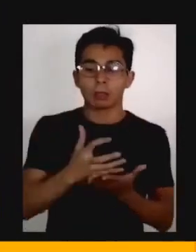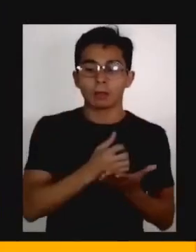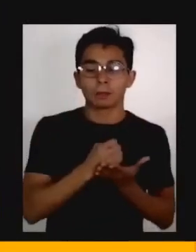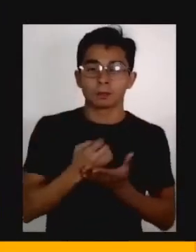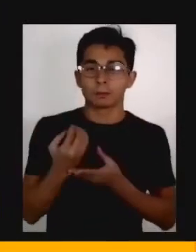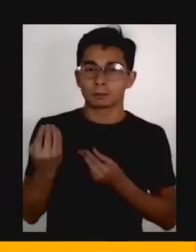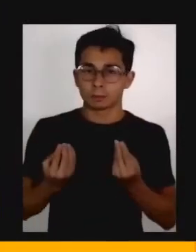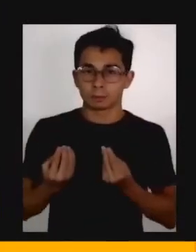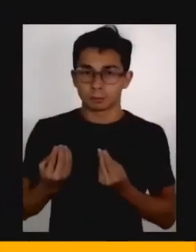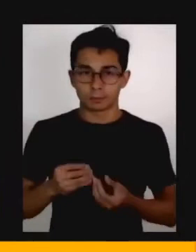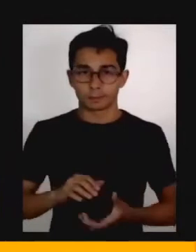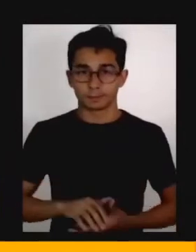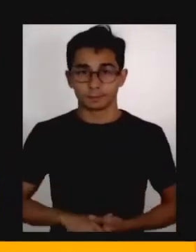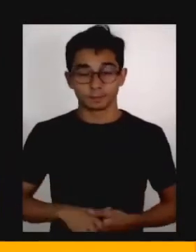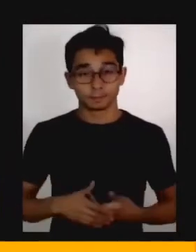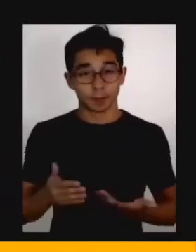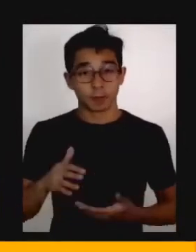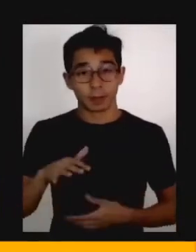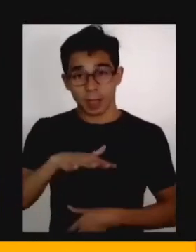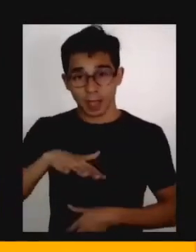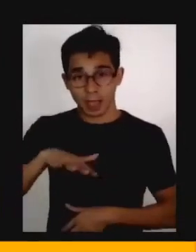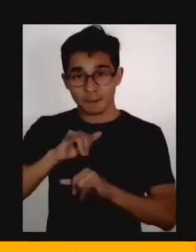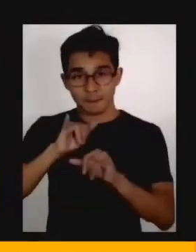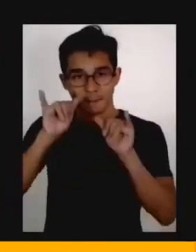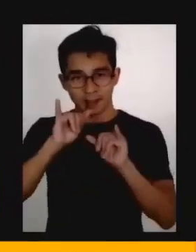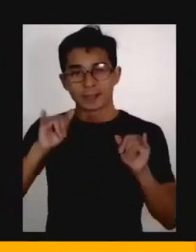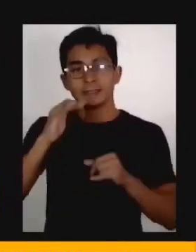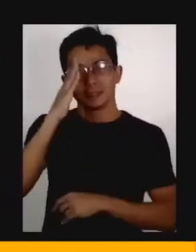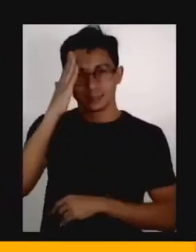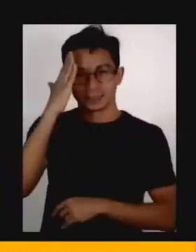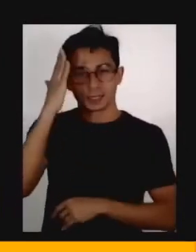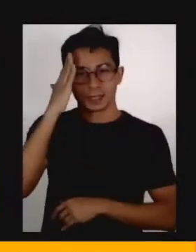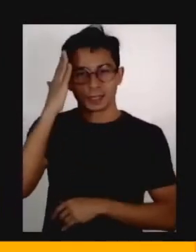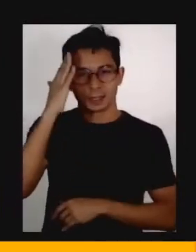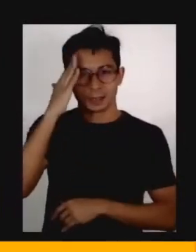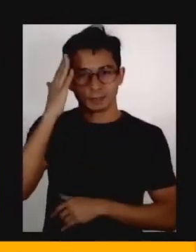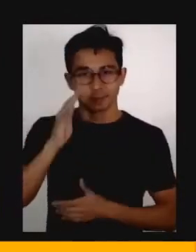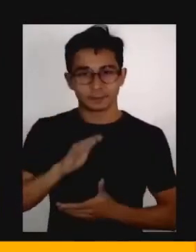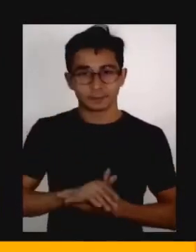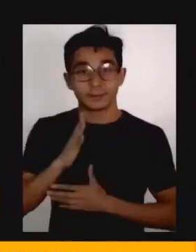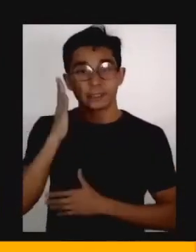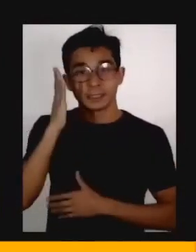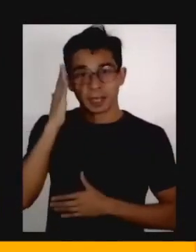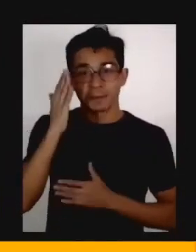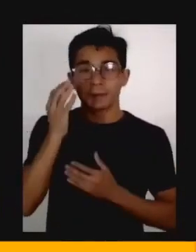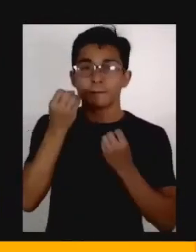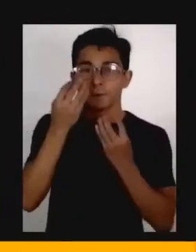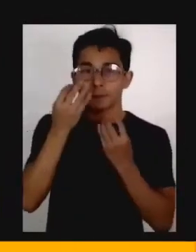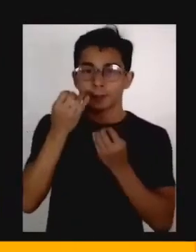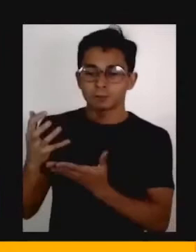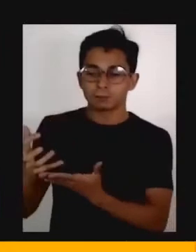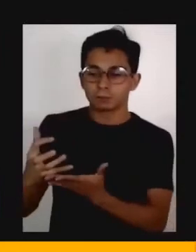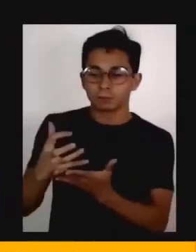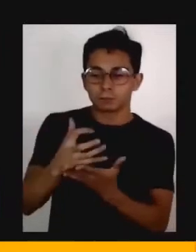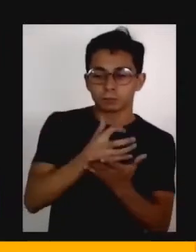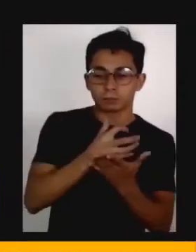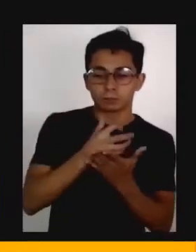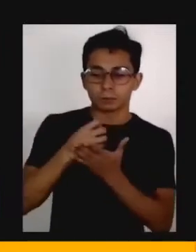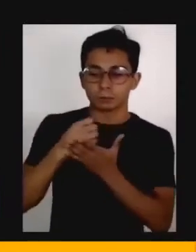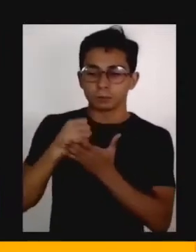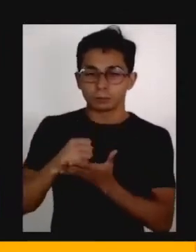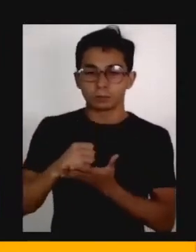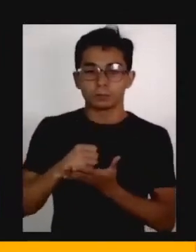Bom, para quem trabalha com marketing já sabe como a geração de dados, né, business